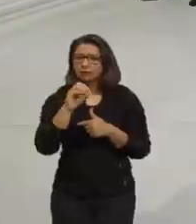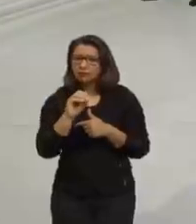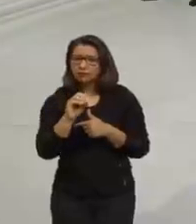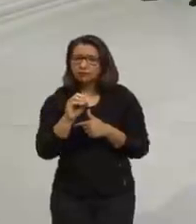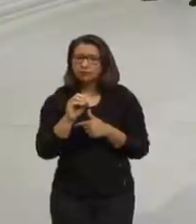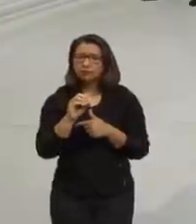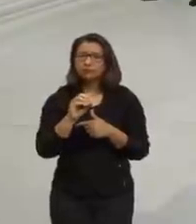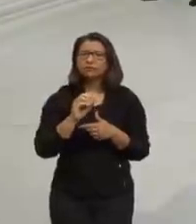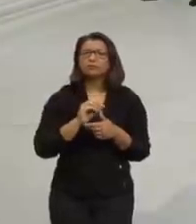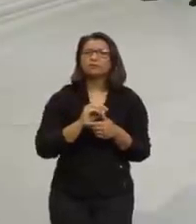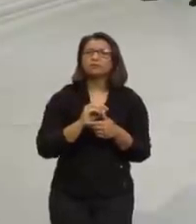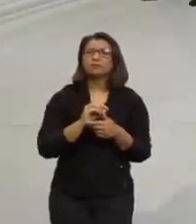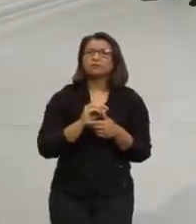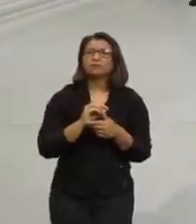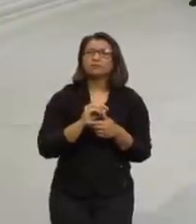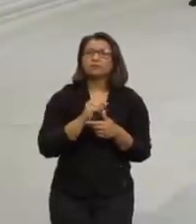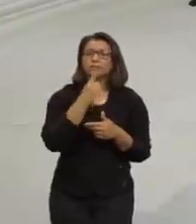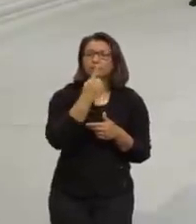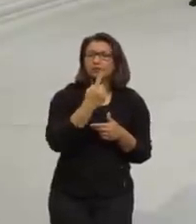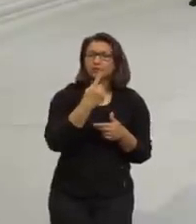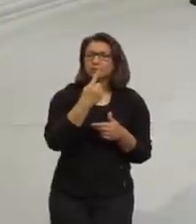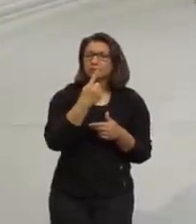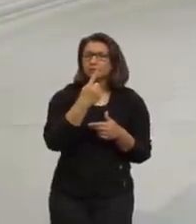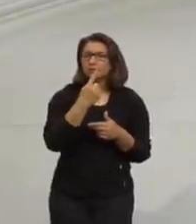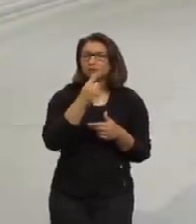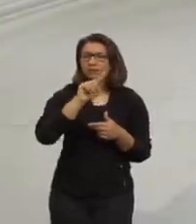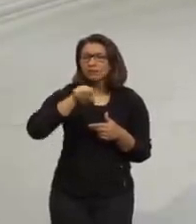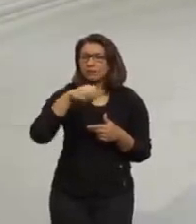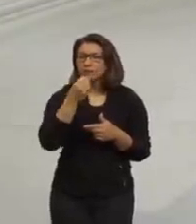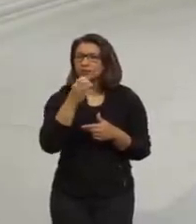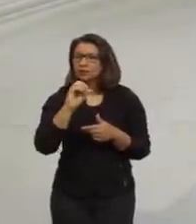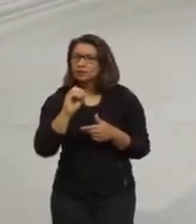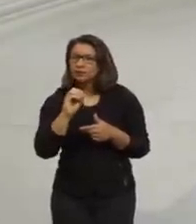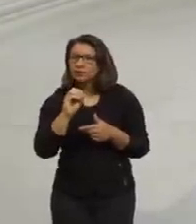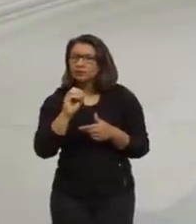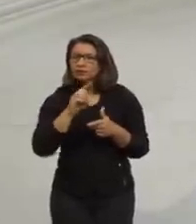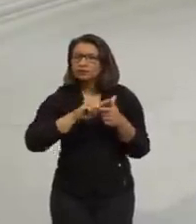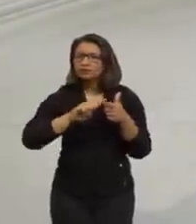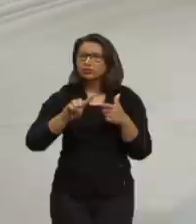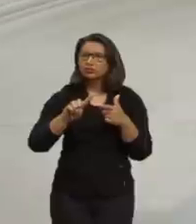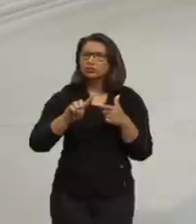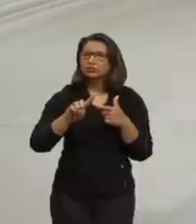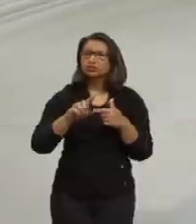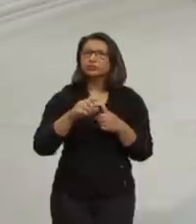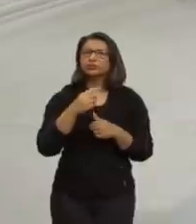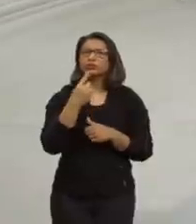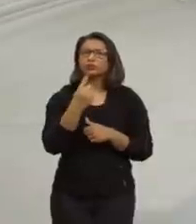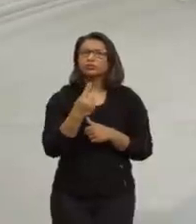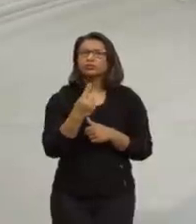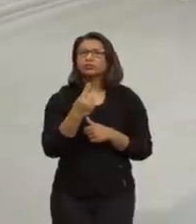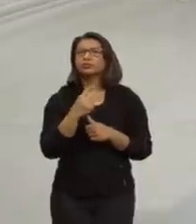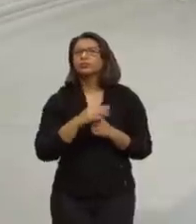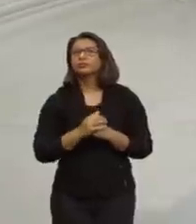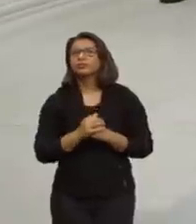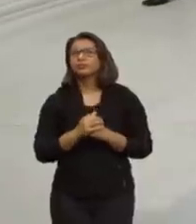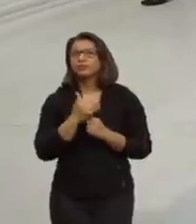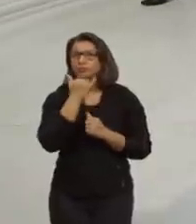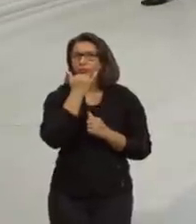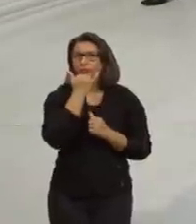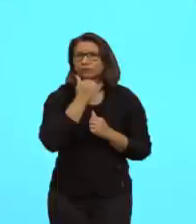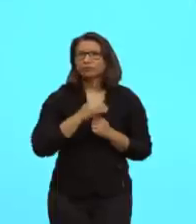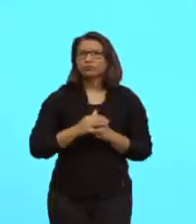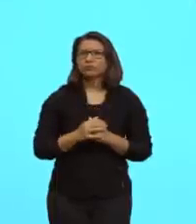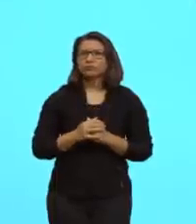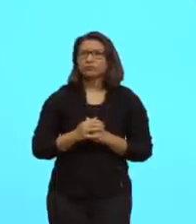aí, 1,80 dividido por 0,2. Se nós caminharmos com aquela vírgula, ó, uma